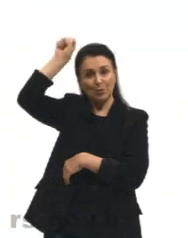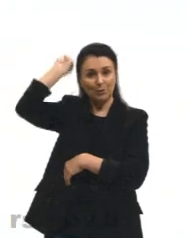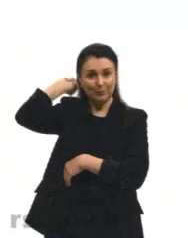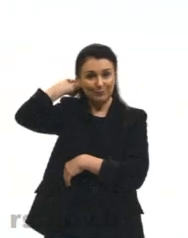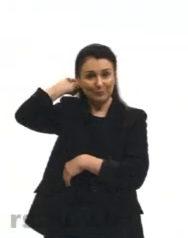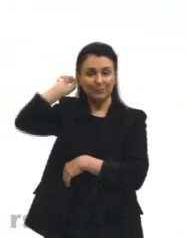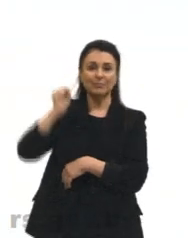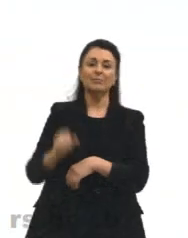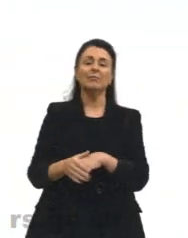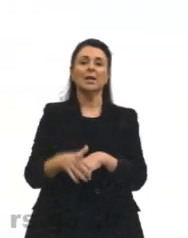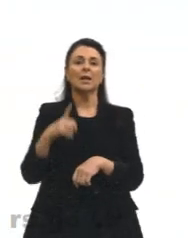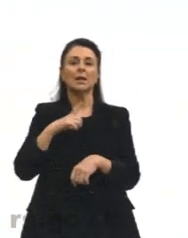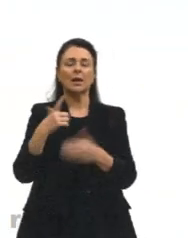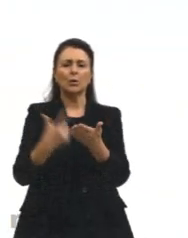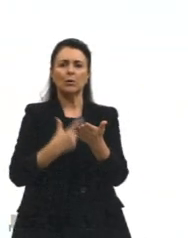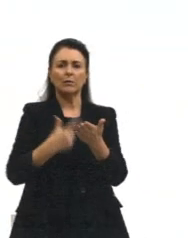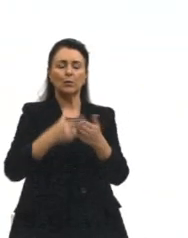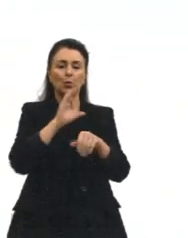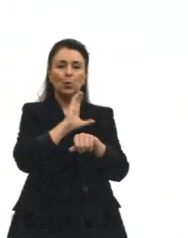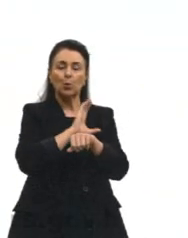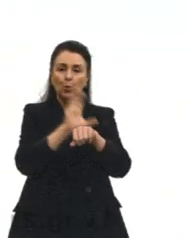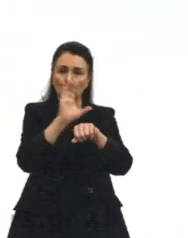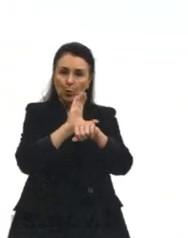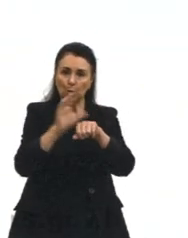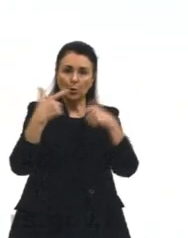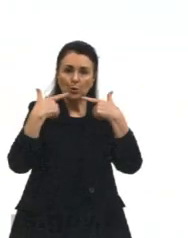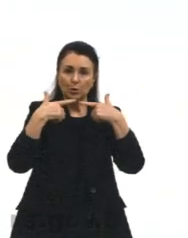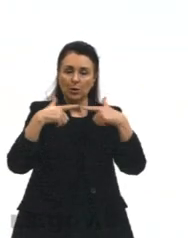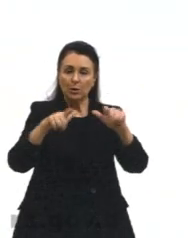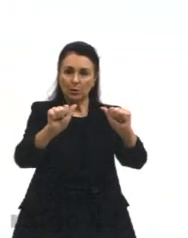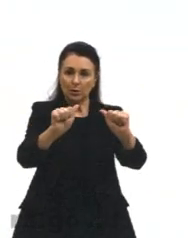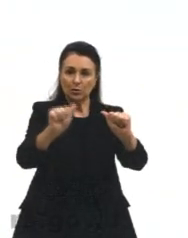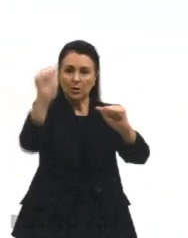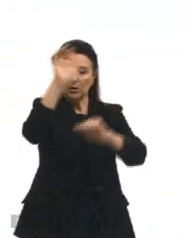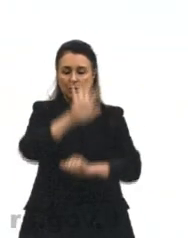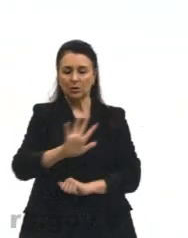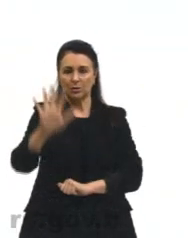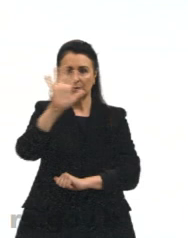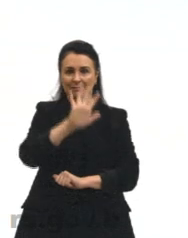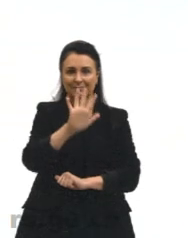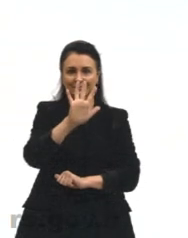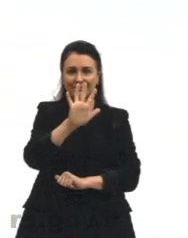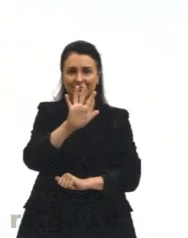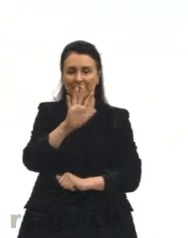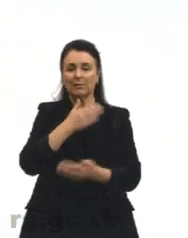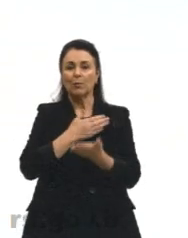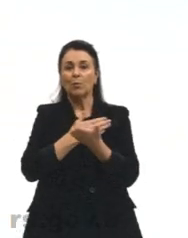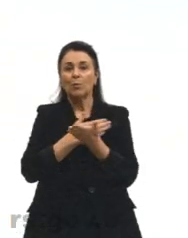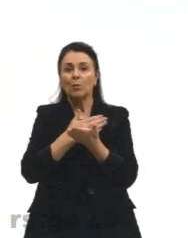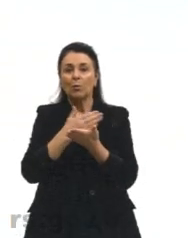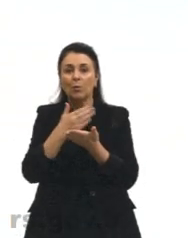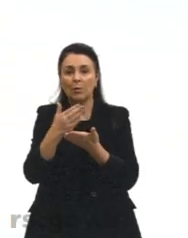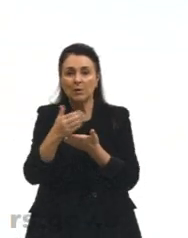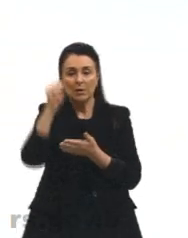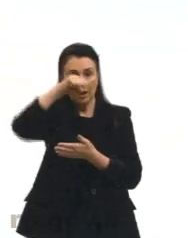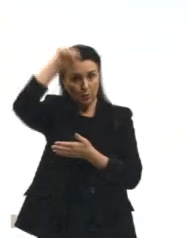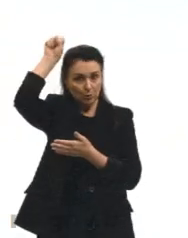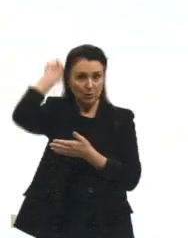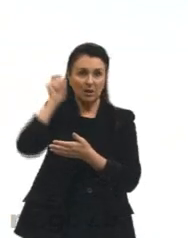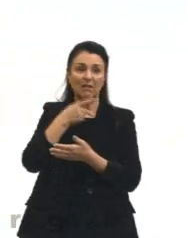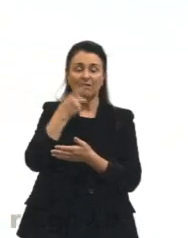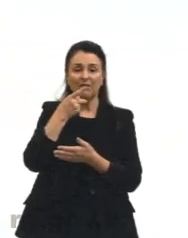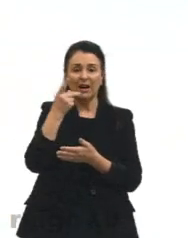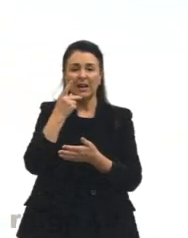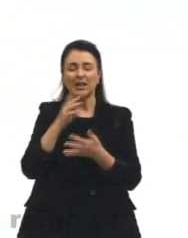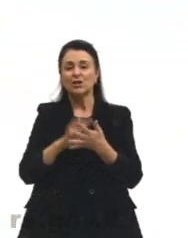linguística curso de linguística geral a gente vai falar então começando pelo que o sol se chama de